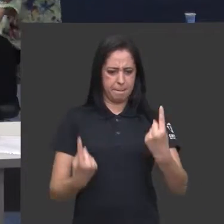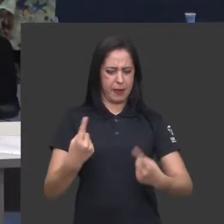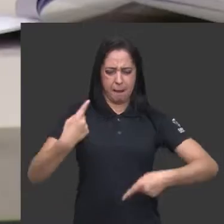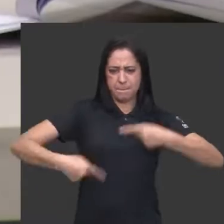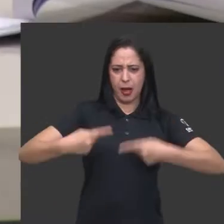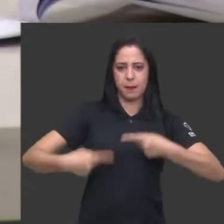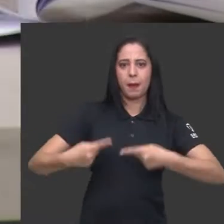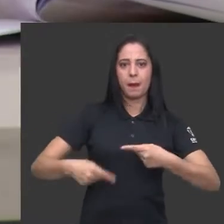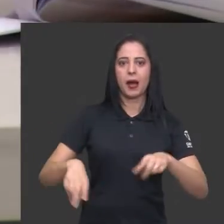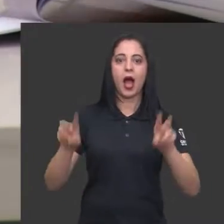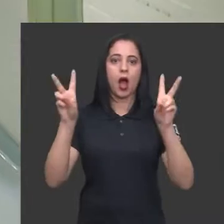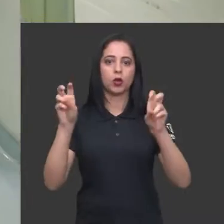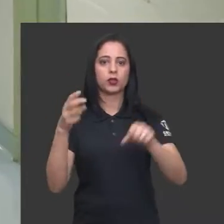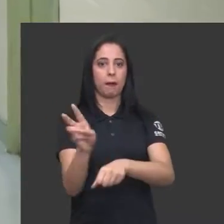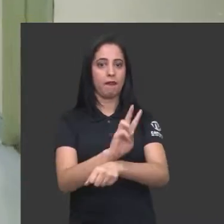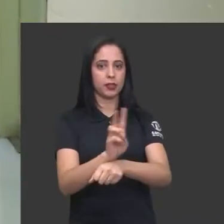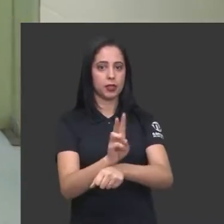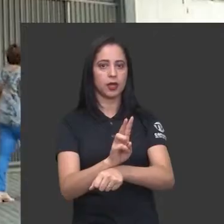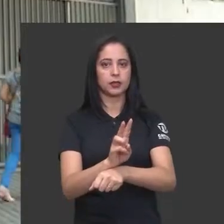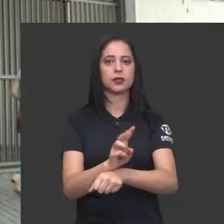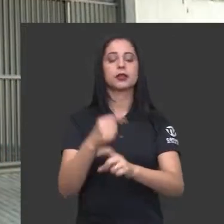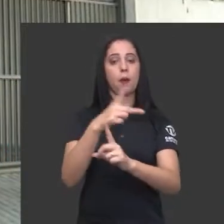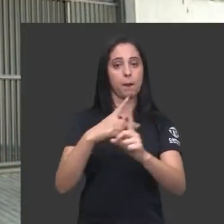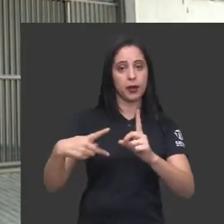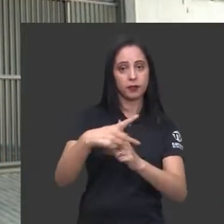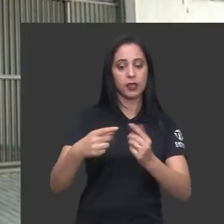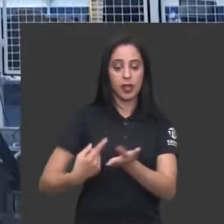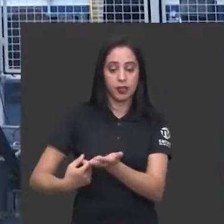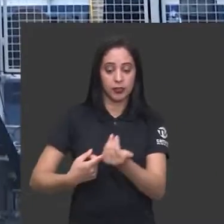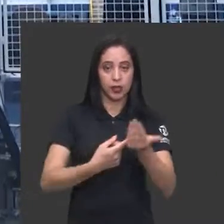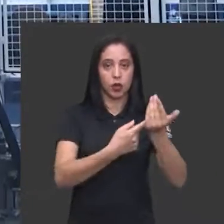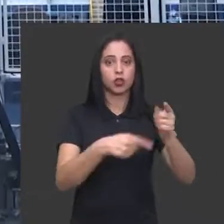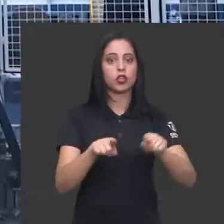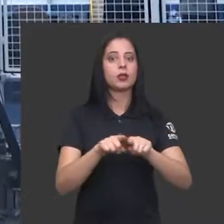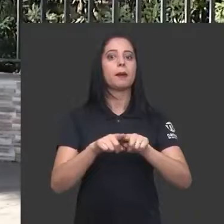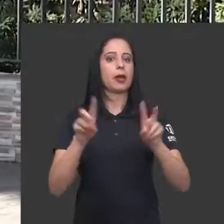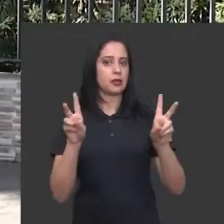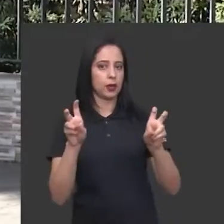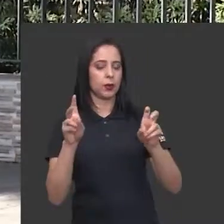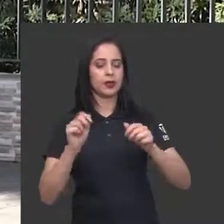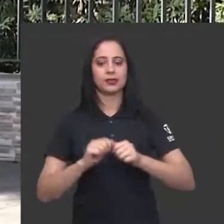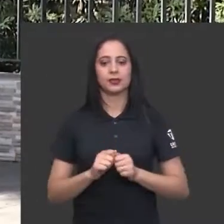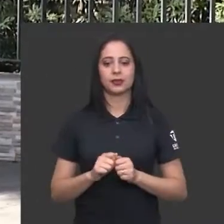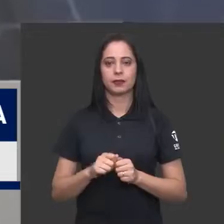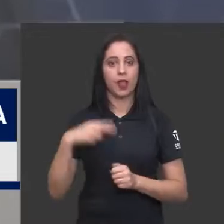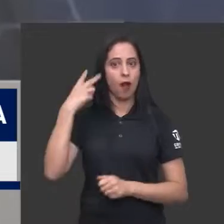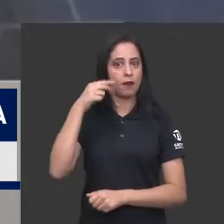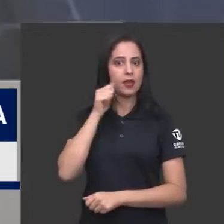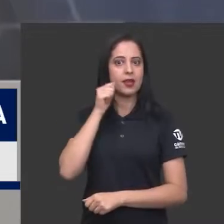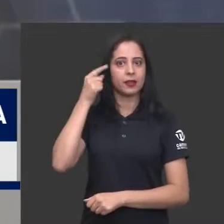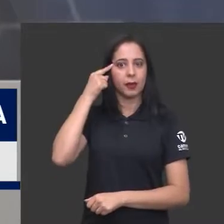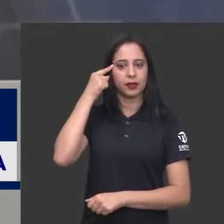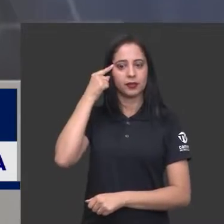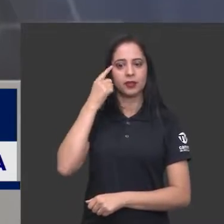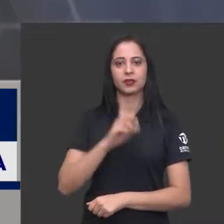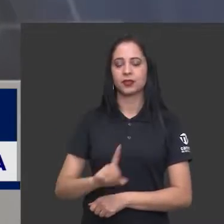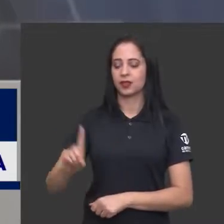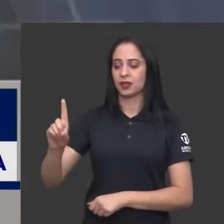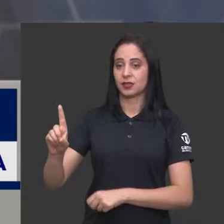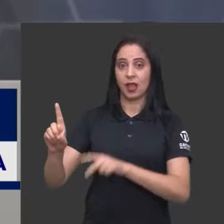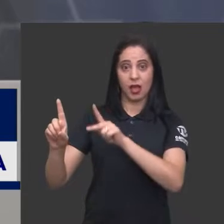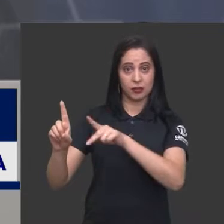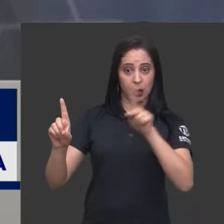debates sobre fiscalização, saúde, previdência, tecnologia e segurança. Amélia Naomi